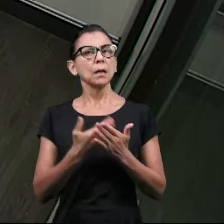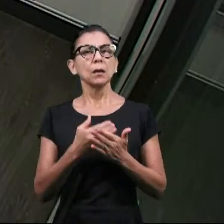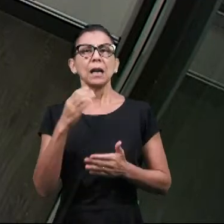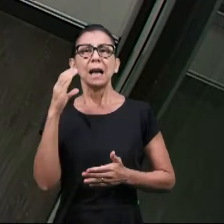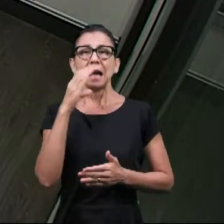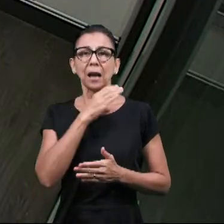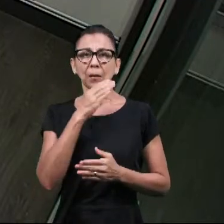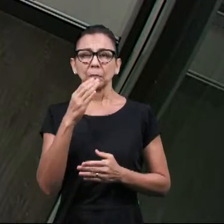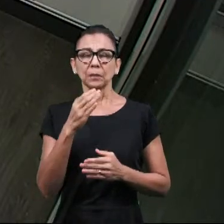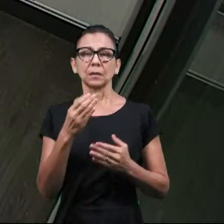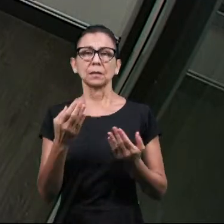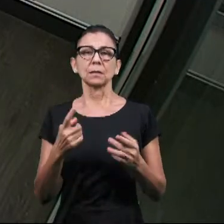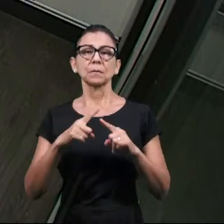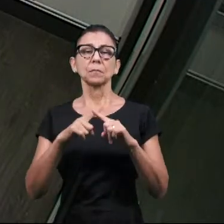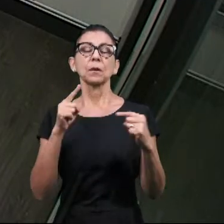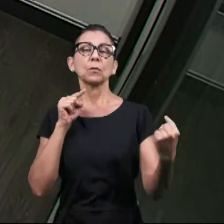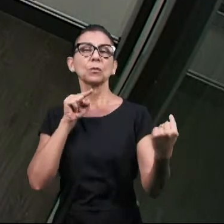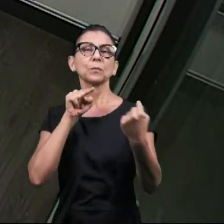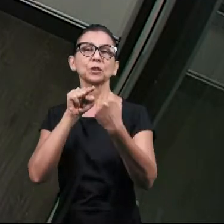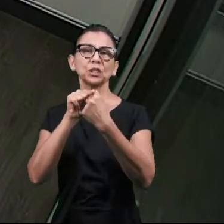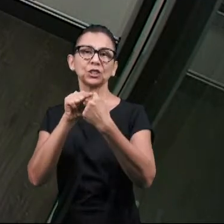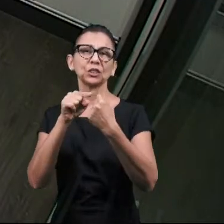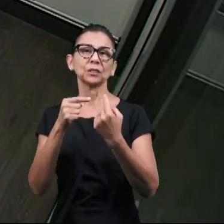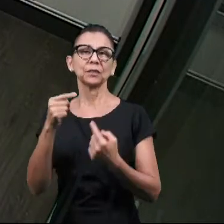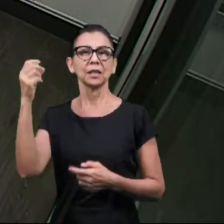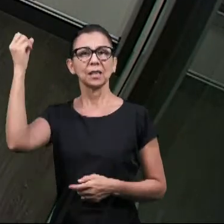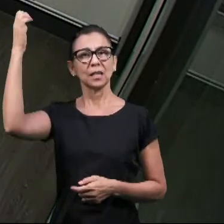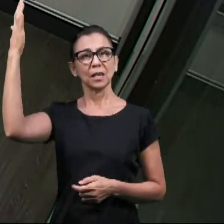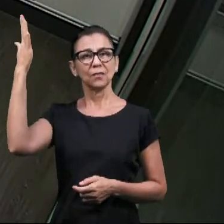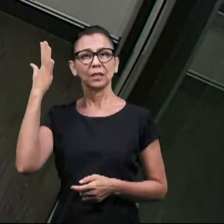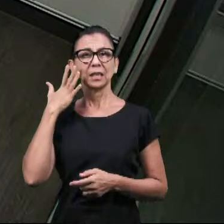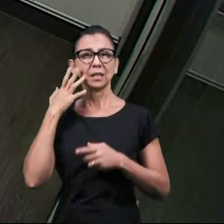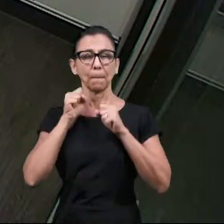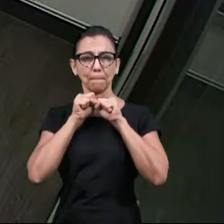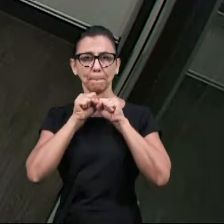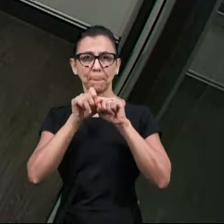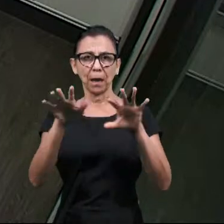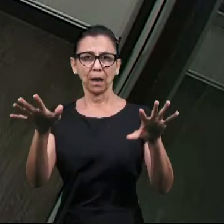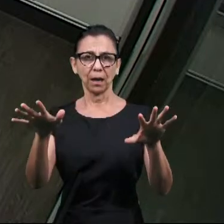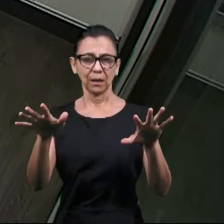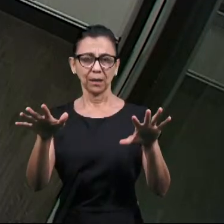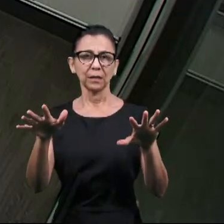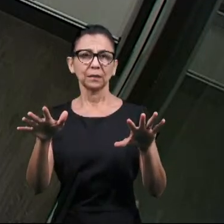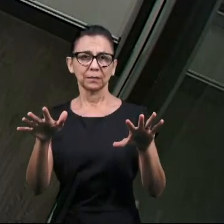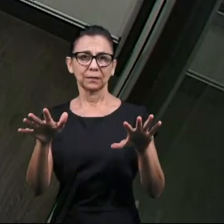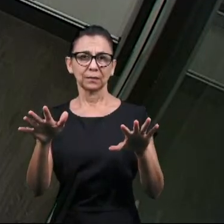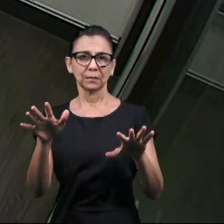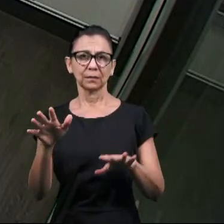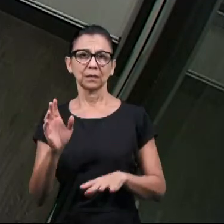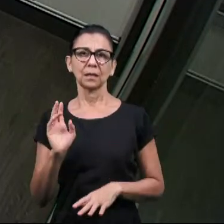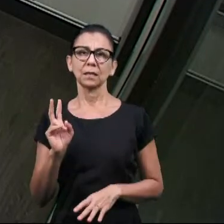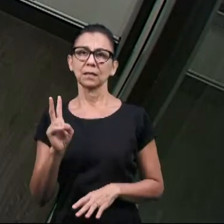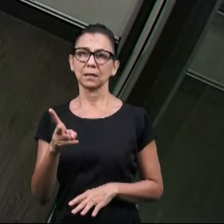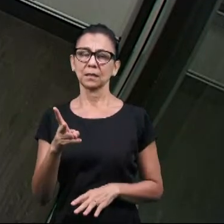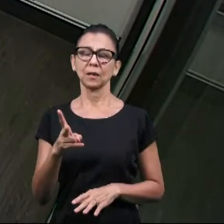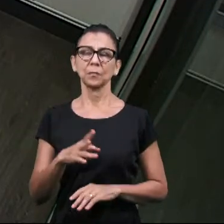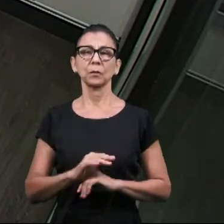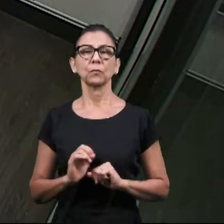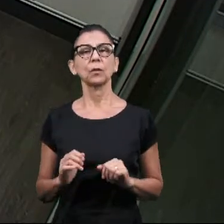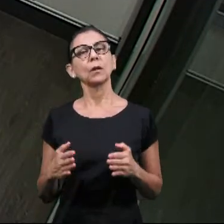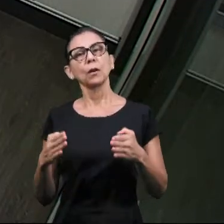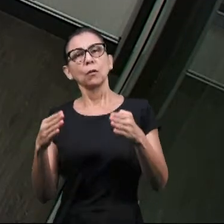objetivo ali é transmitir a revelação com velocidade essa sempre foi o tema né